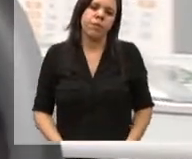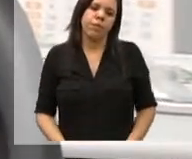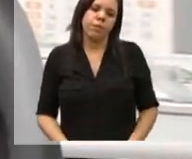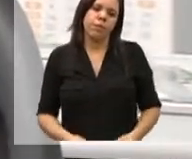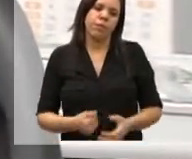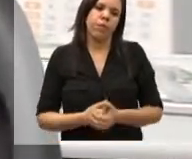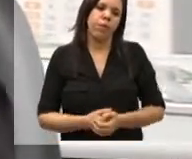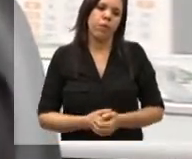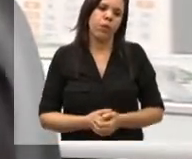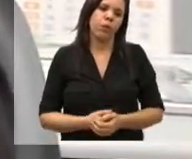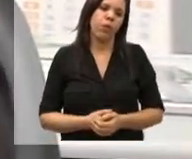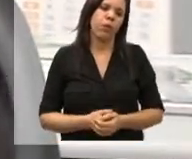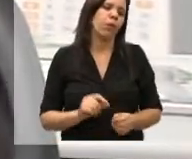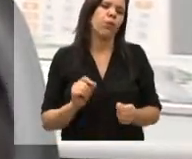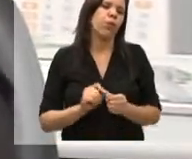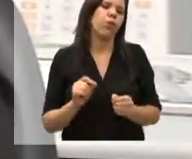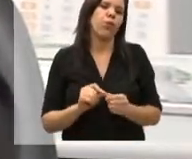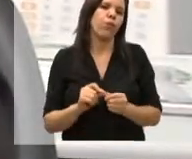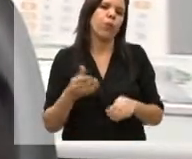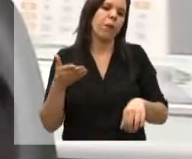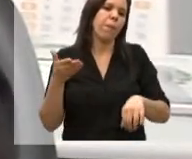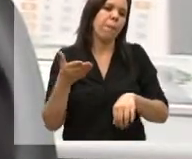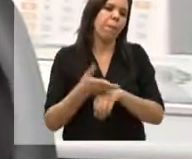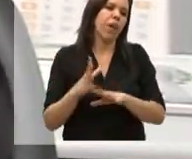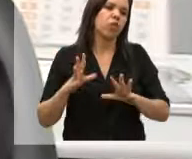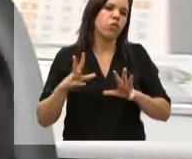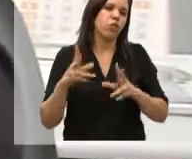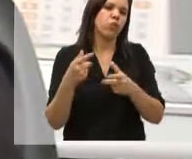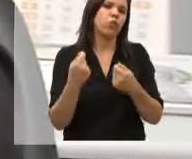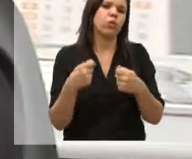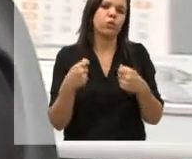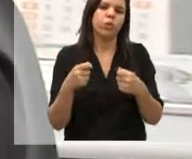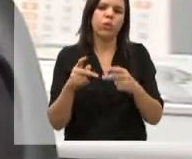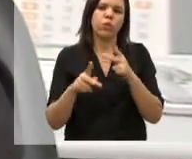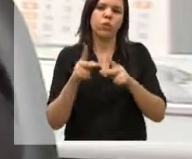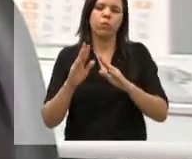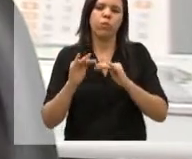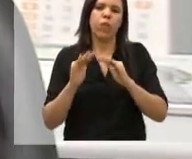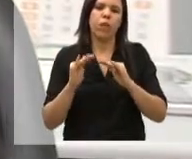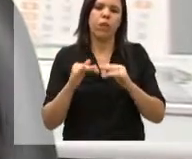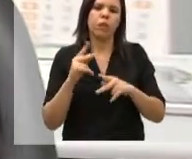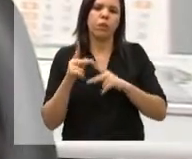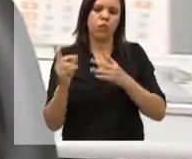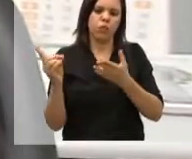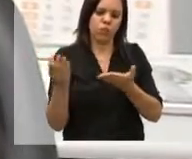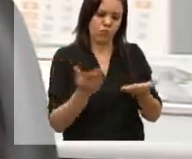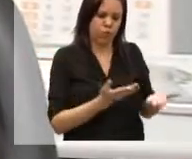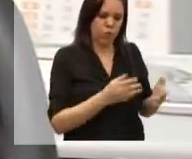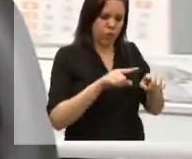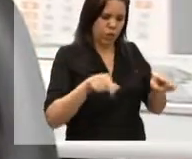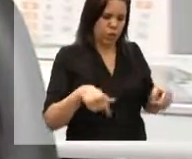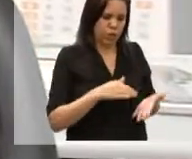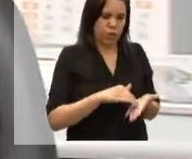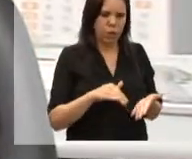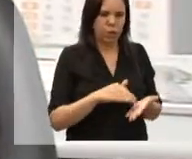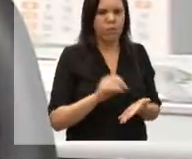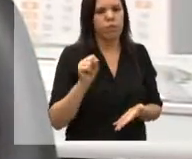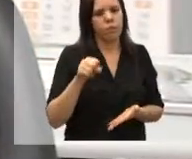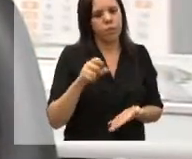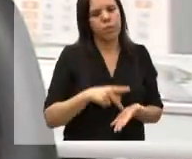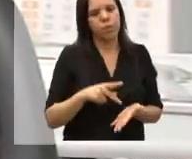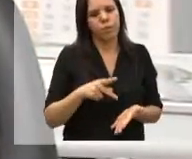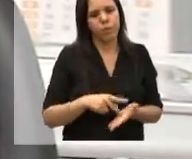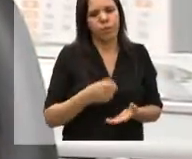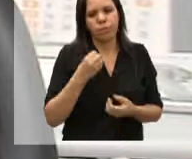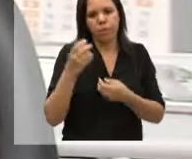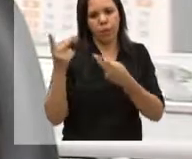de ser cobrado, de fazer parte desse todo, população aqui, as pessoas são sempre bem-vindas no seu gabinete. Exatamente. Só